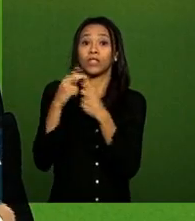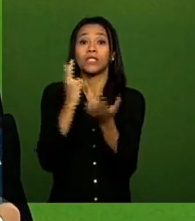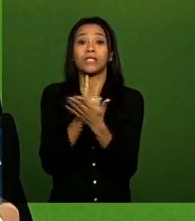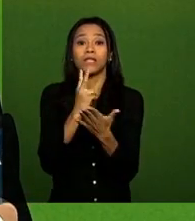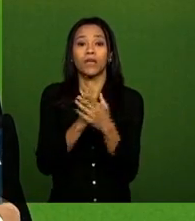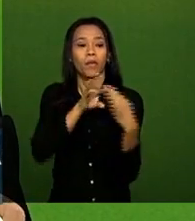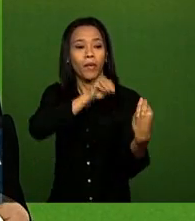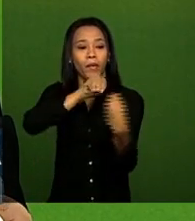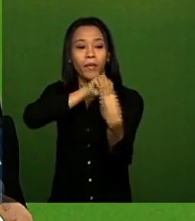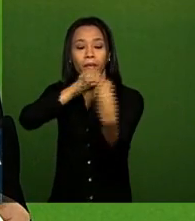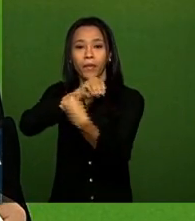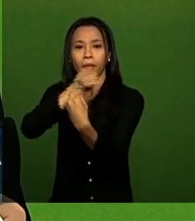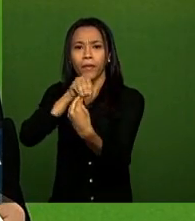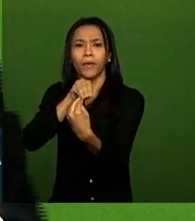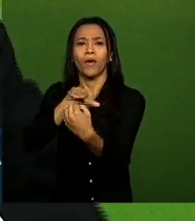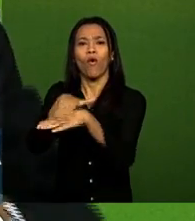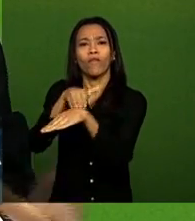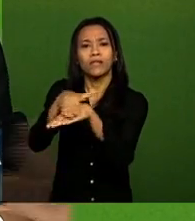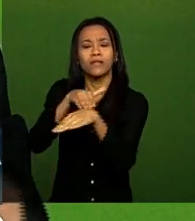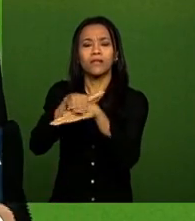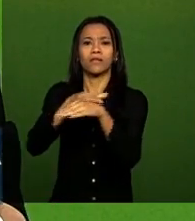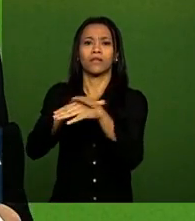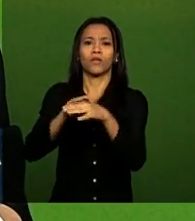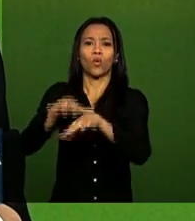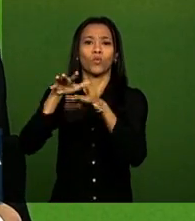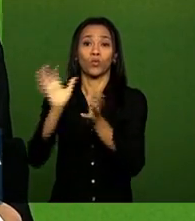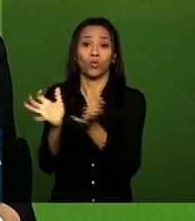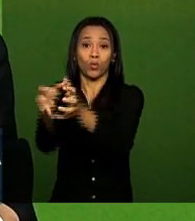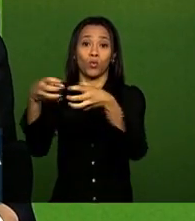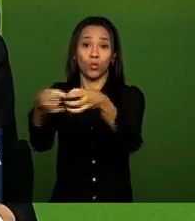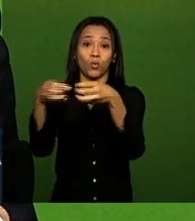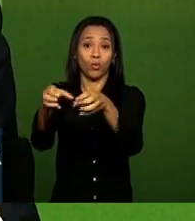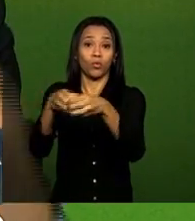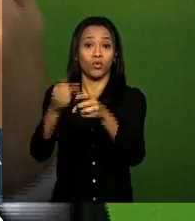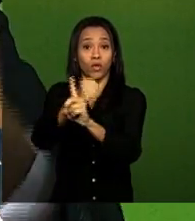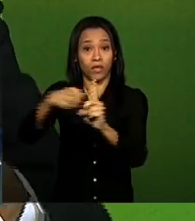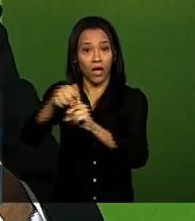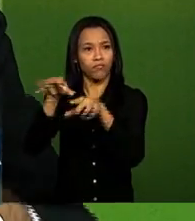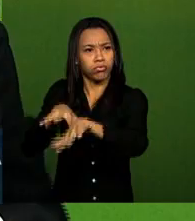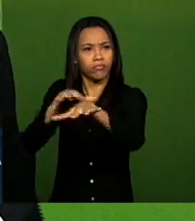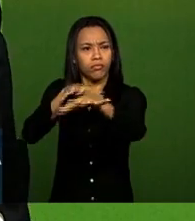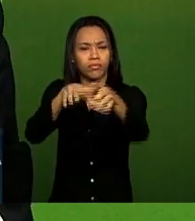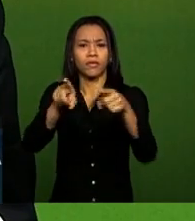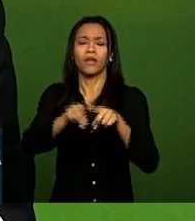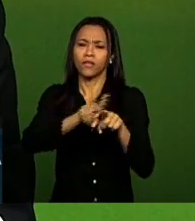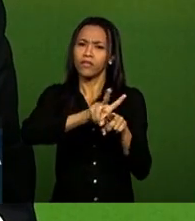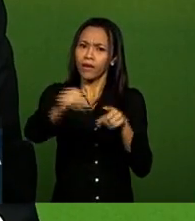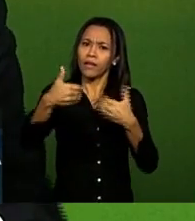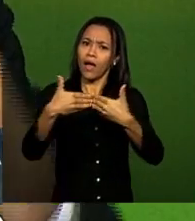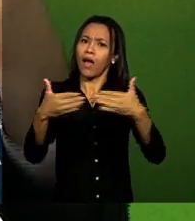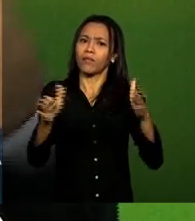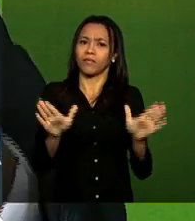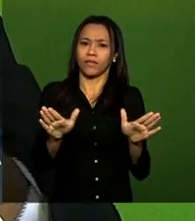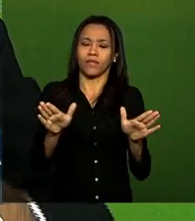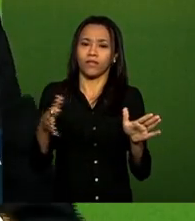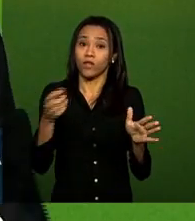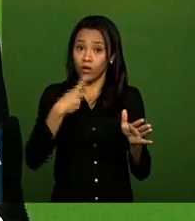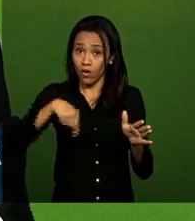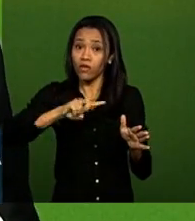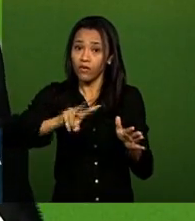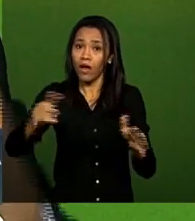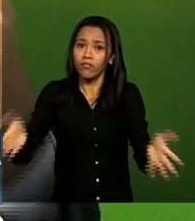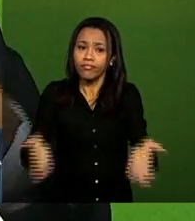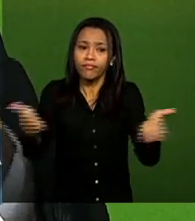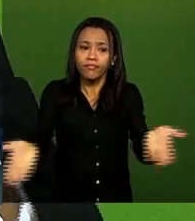eh com os movimentos sociais com a sociedade organizada nós vamos dar potência a essa dinâmica nós vamos estimular o